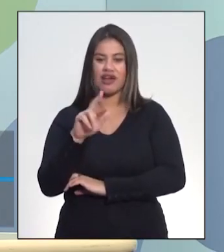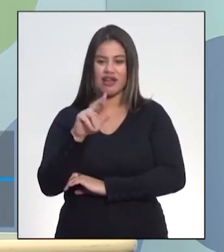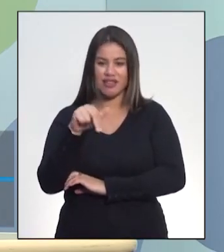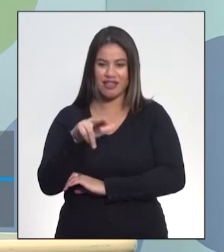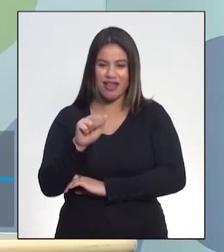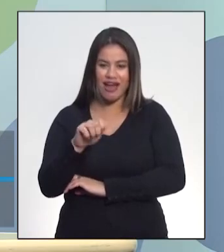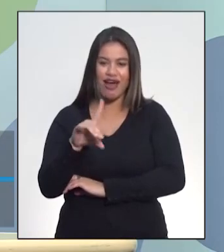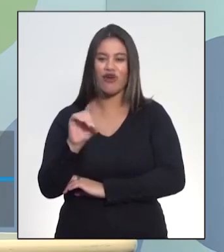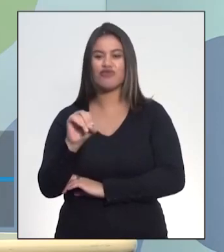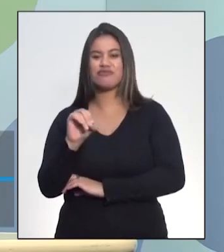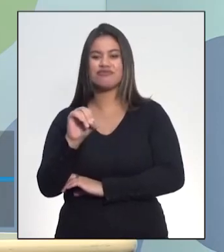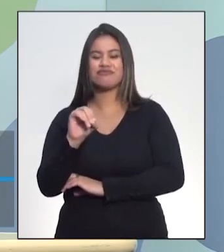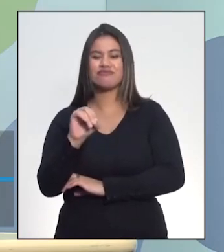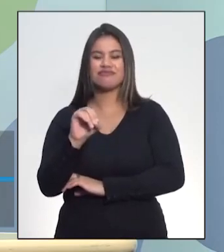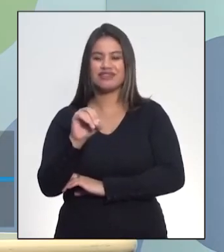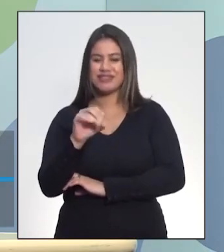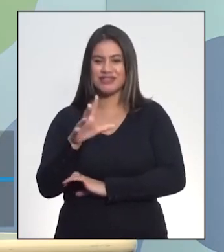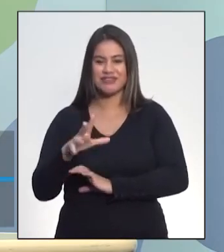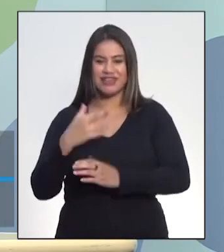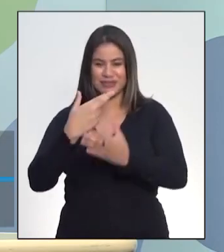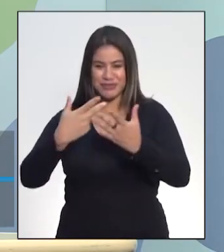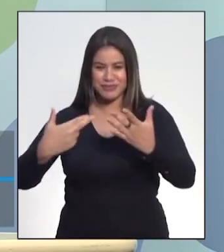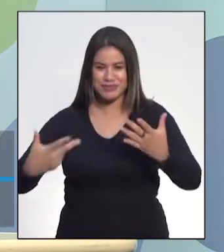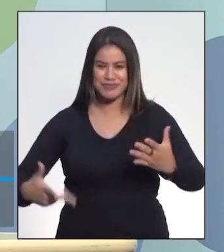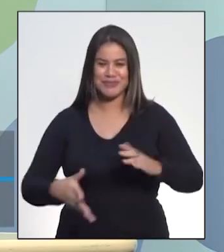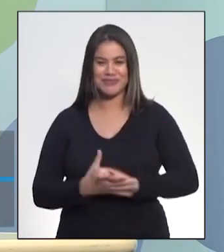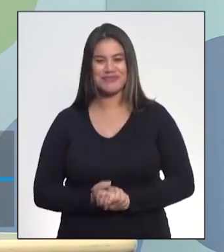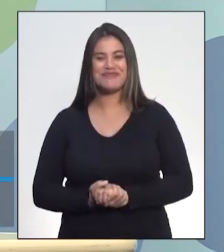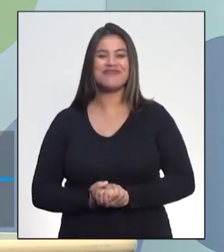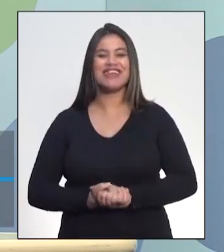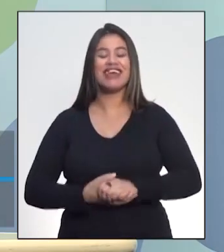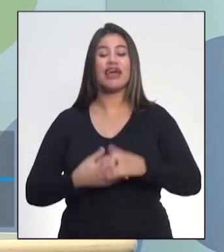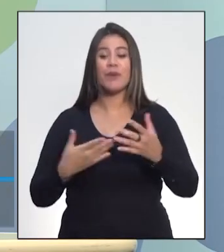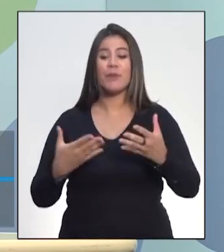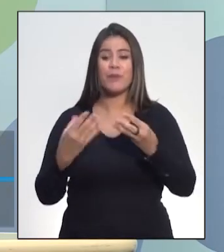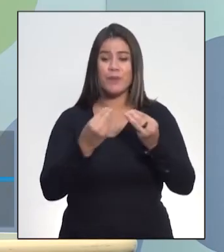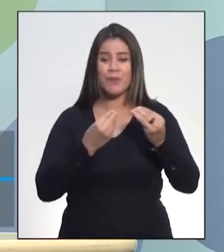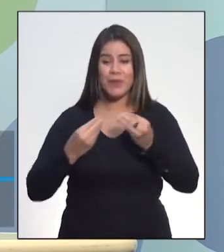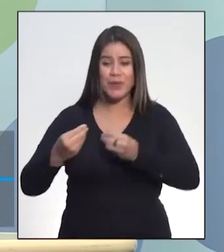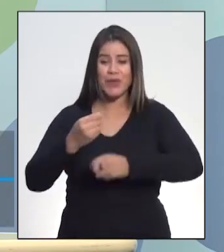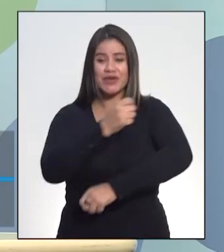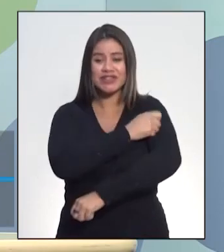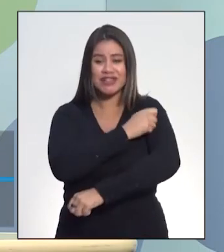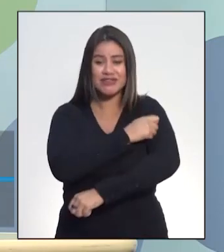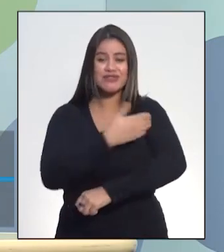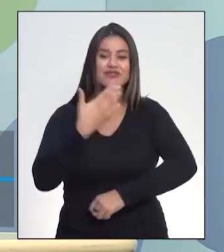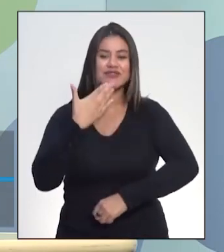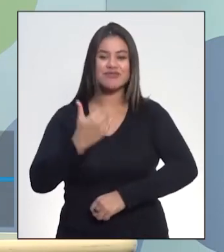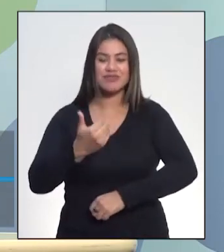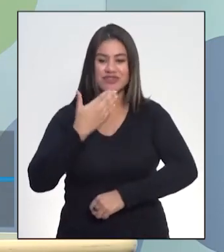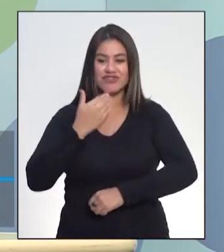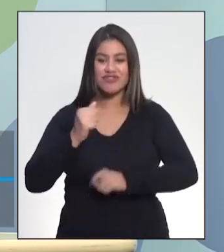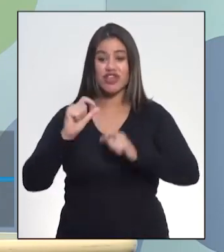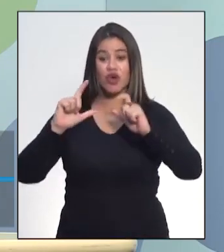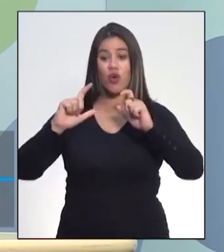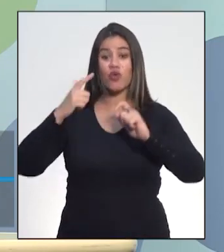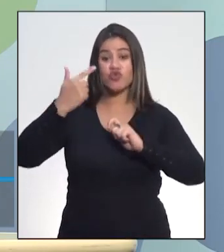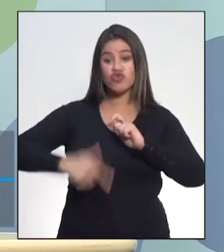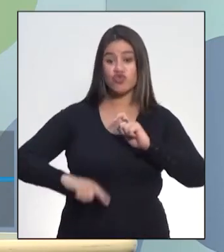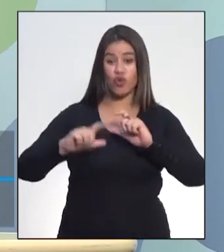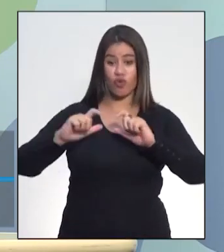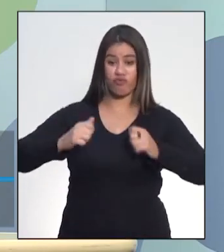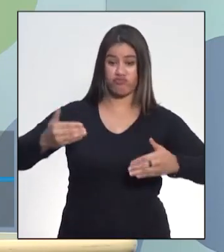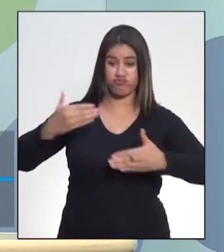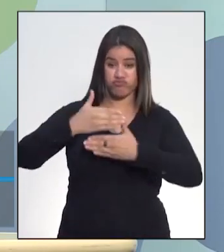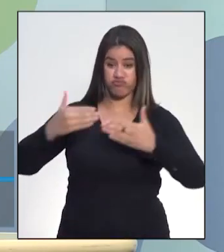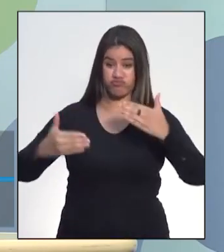Silene. Também, professora Roberta, alguns alunos pediram para fazer um print naquela tela onde tem as fórmulas